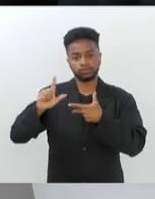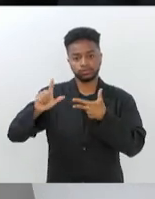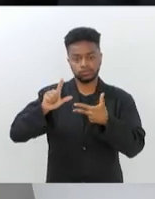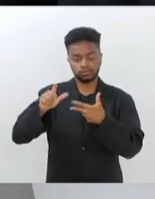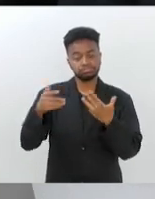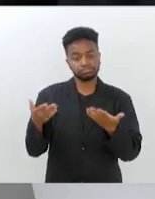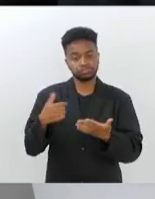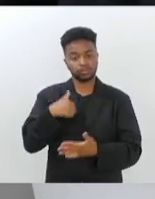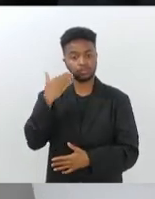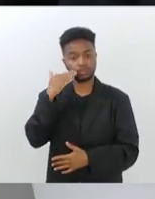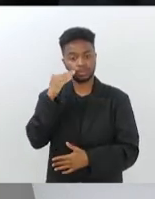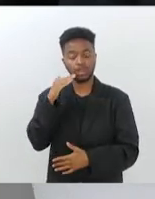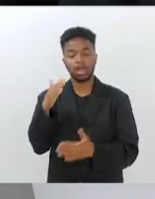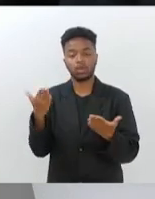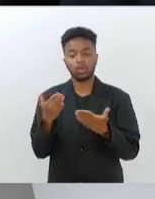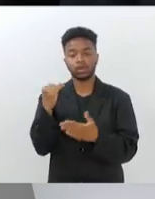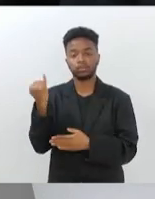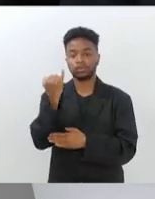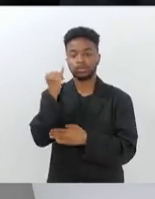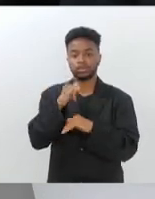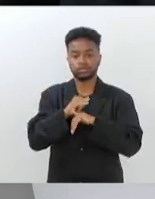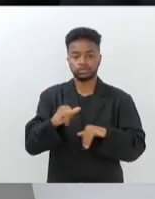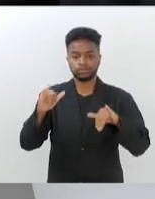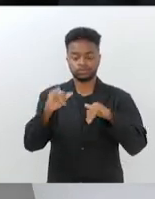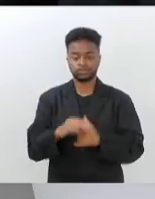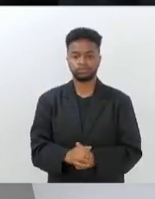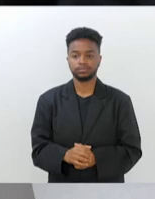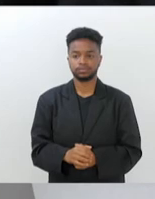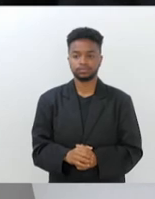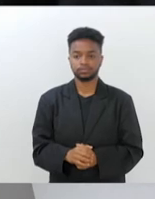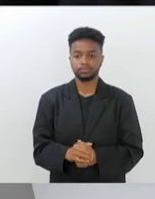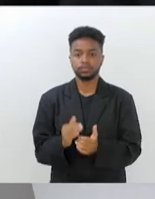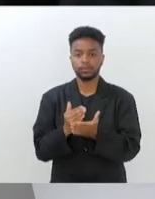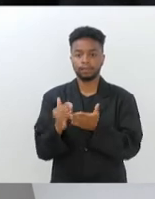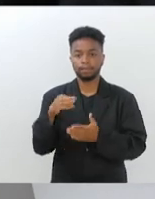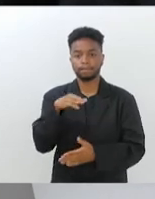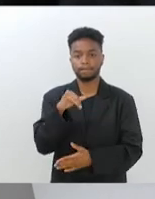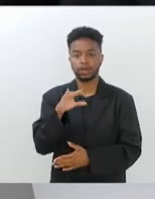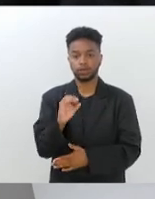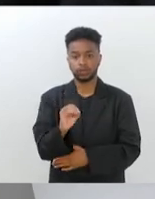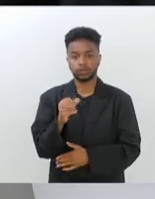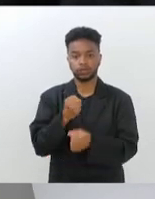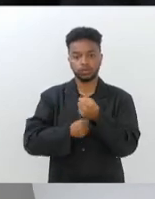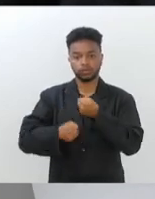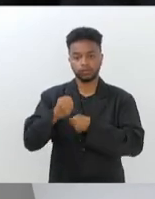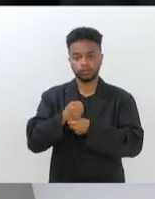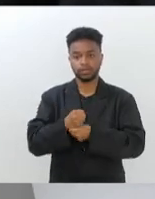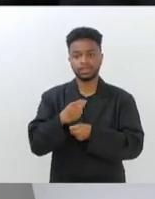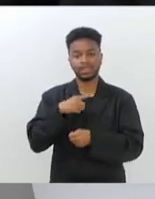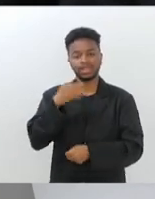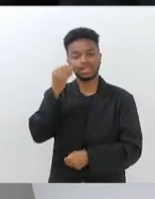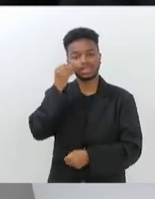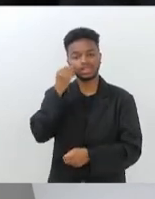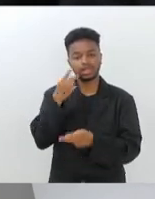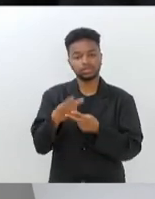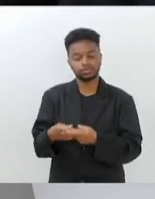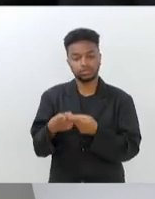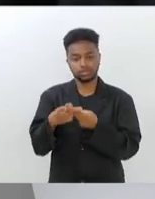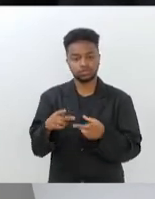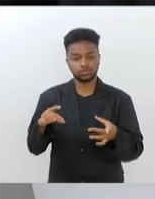oportuno fazer esta consideração agora eh desde Maio do ano passado eu venho sofrendo um teste de paciência